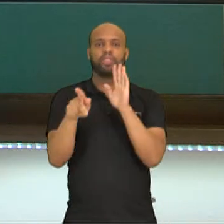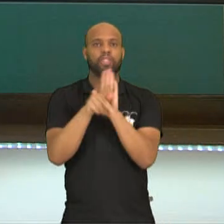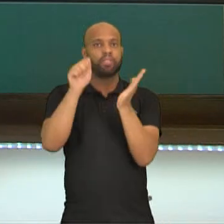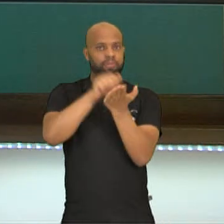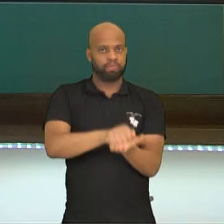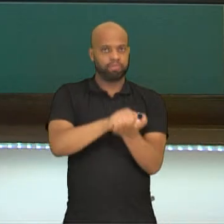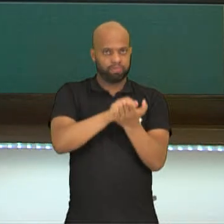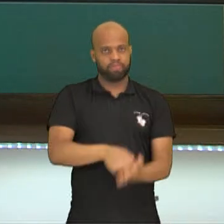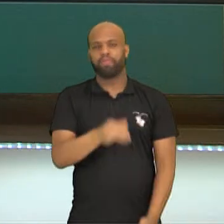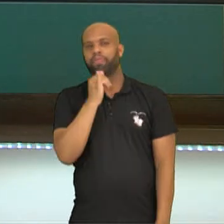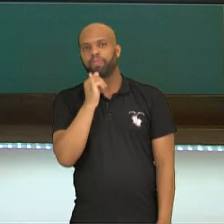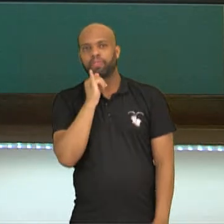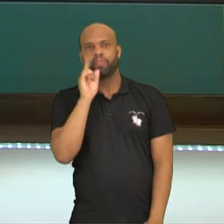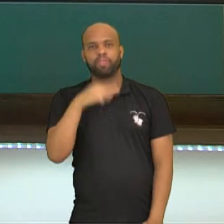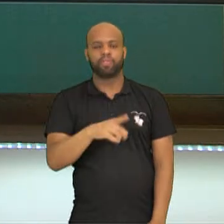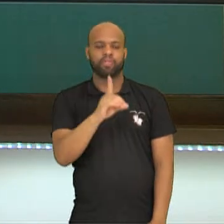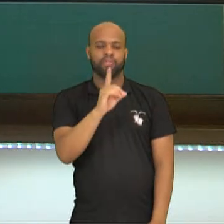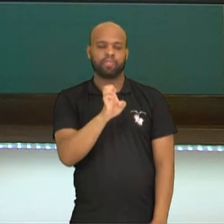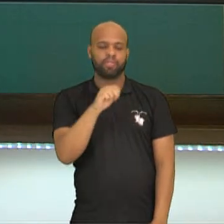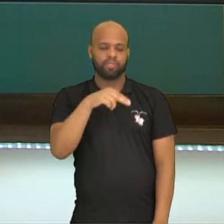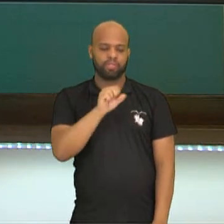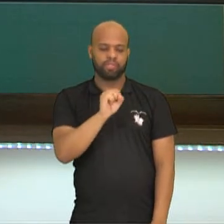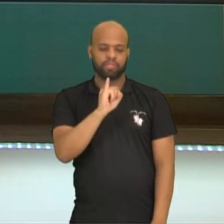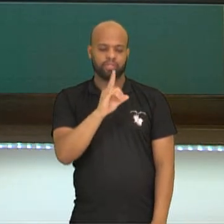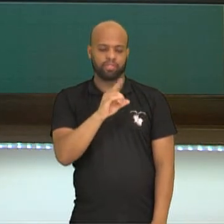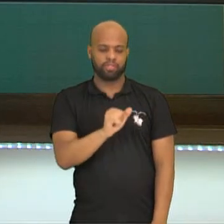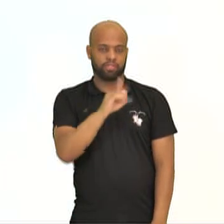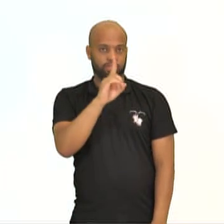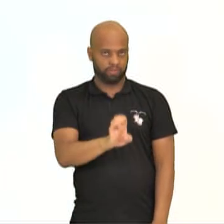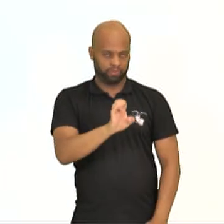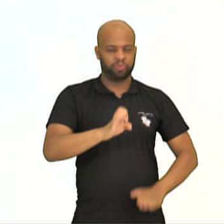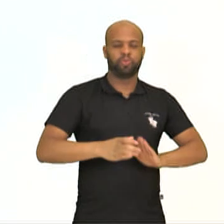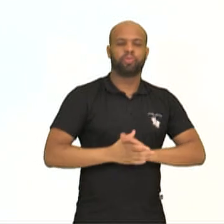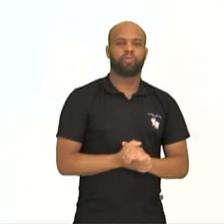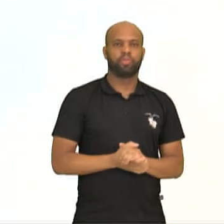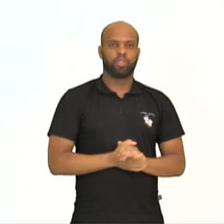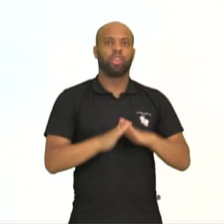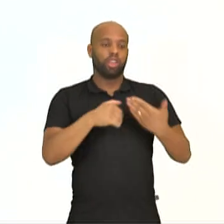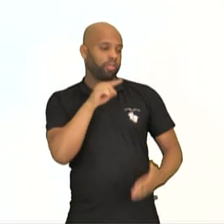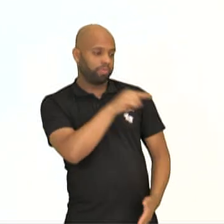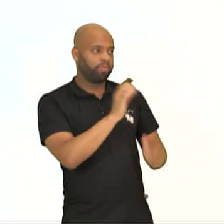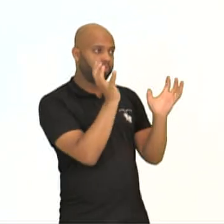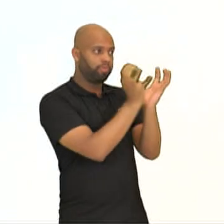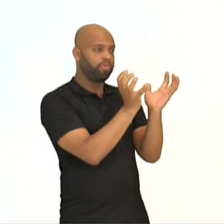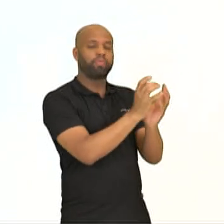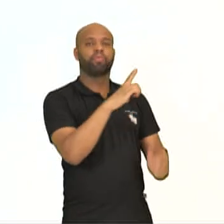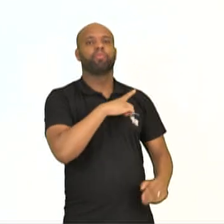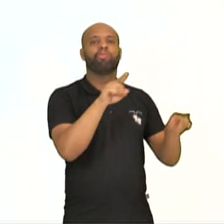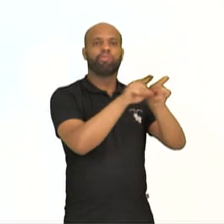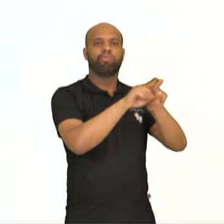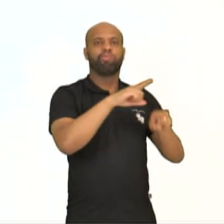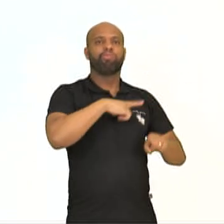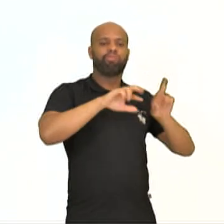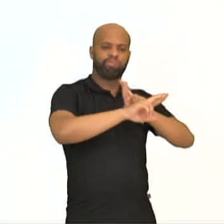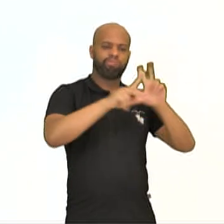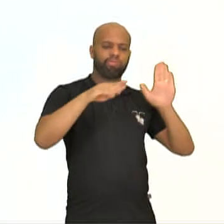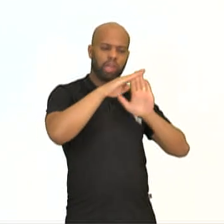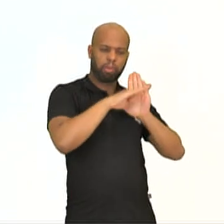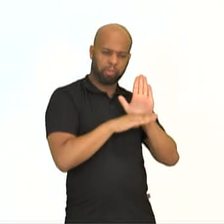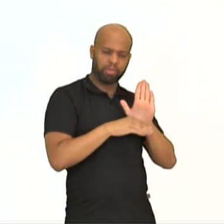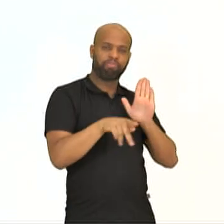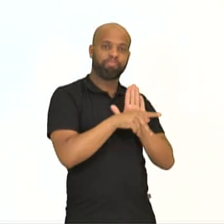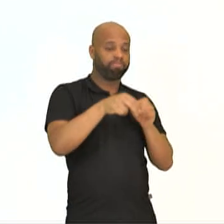massa, que é o caso da densidade, por exemplo. Os isótopos possuem também diferentes